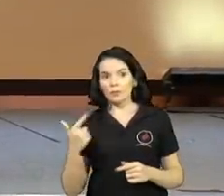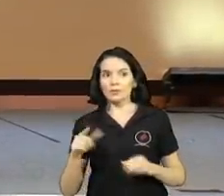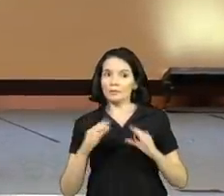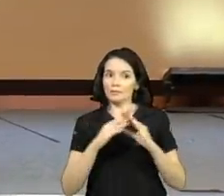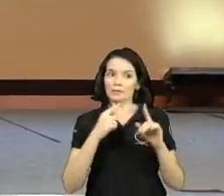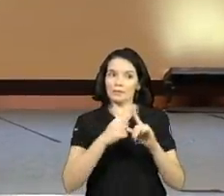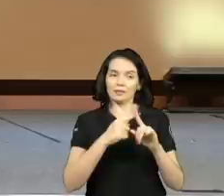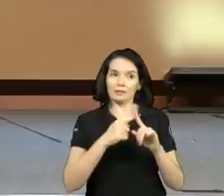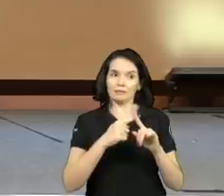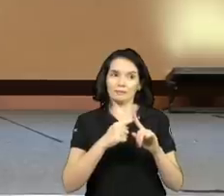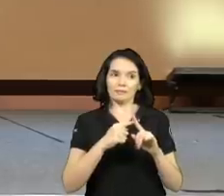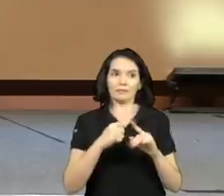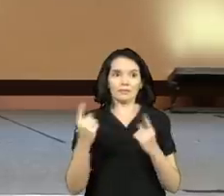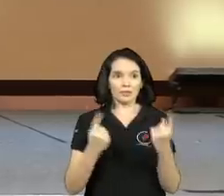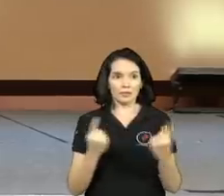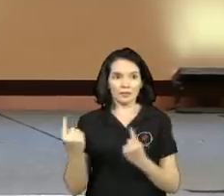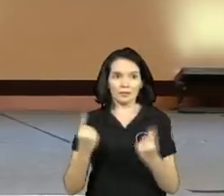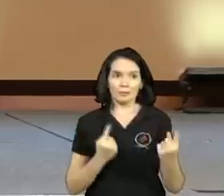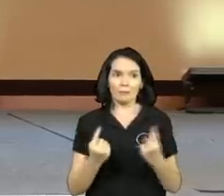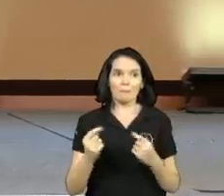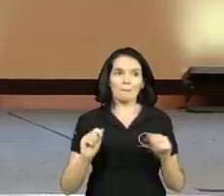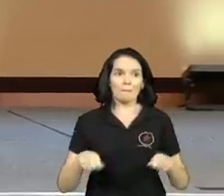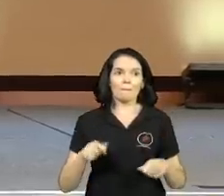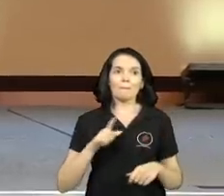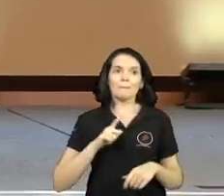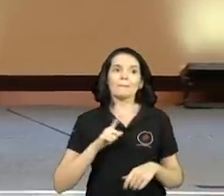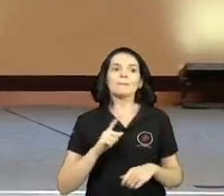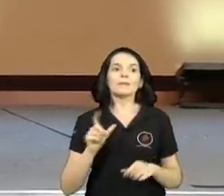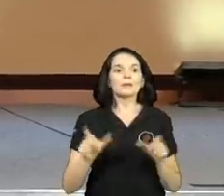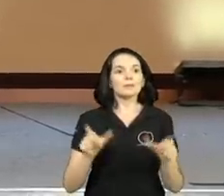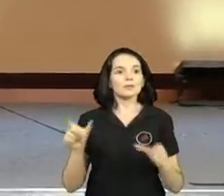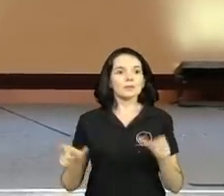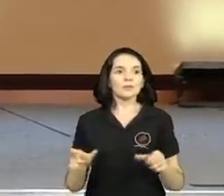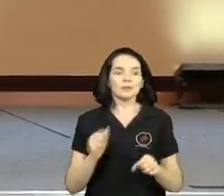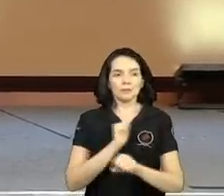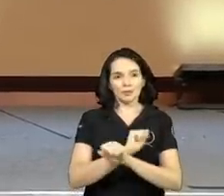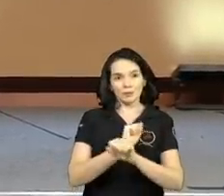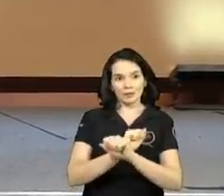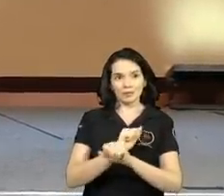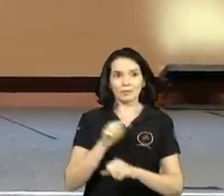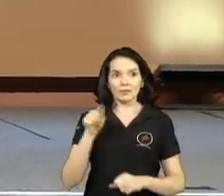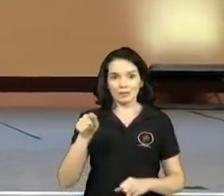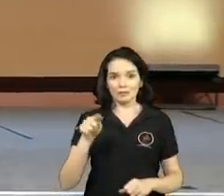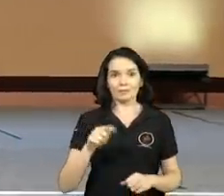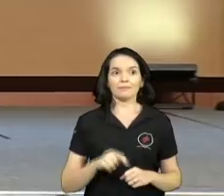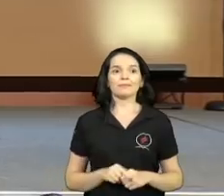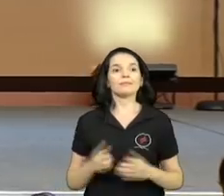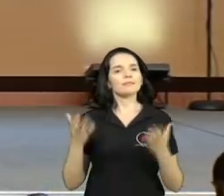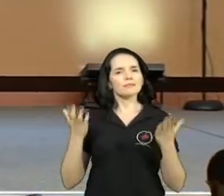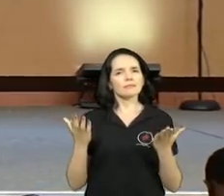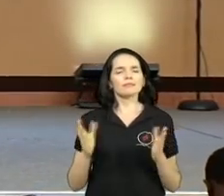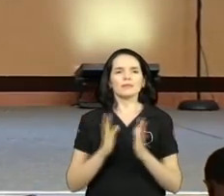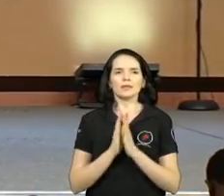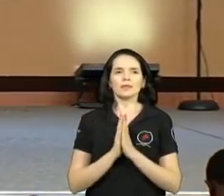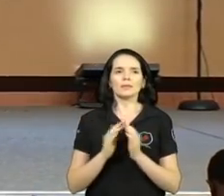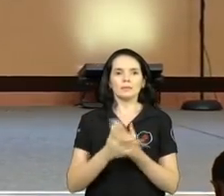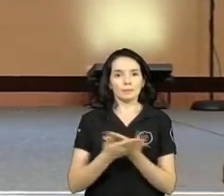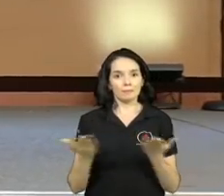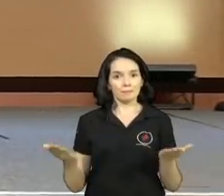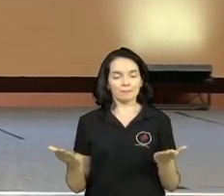lugar e chegue à frente, que vai ter gente aí com você, aí na frente. Eu quero orar por você. Pode sair do seu lugar, porque aqui tem